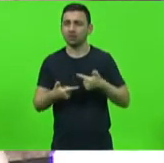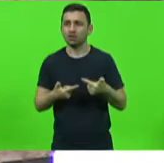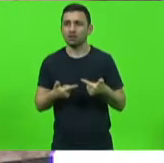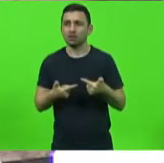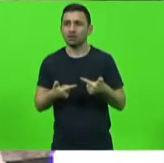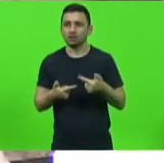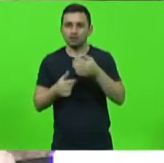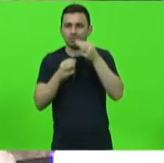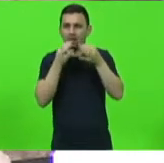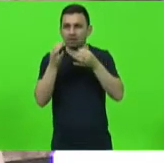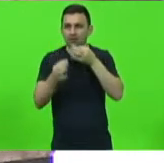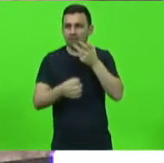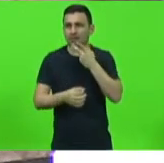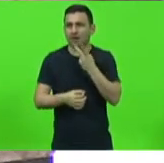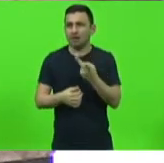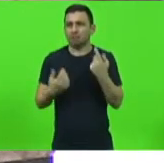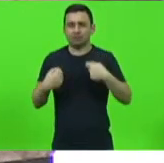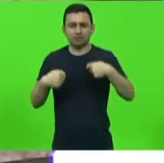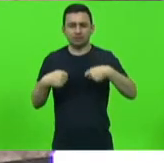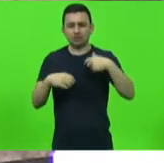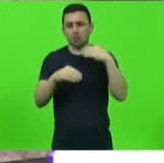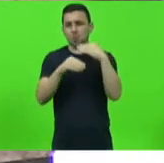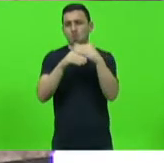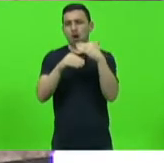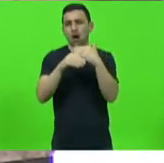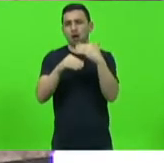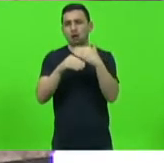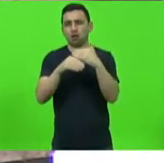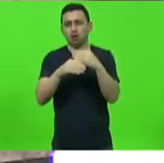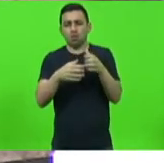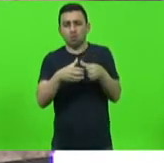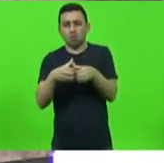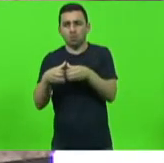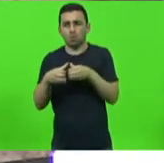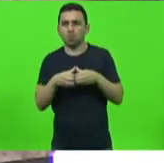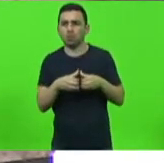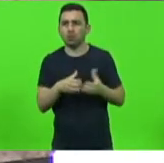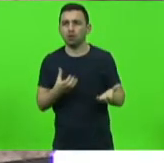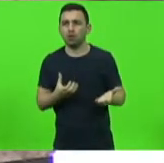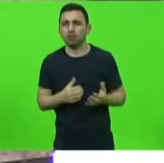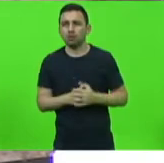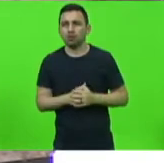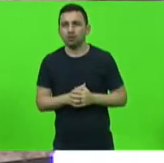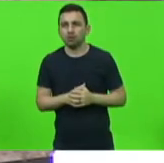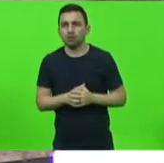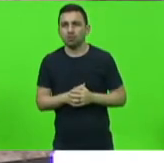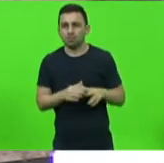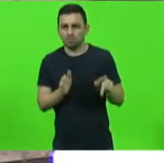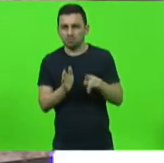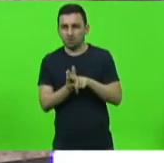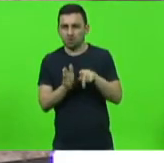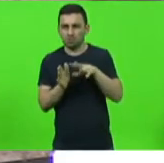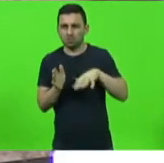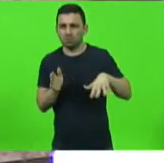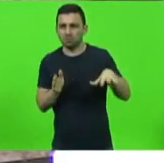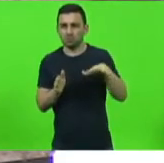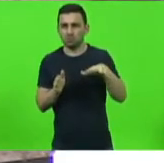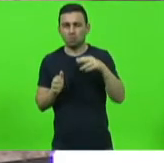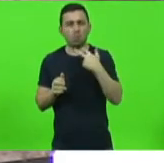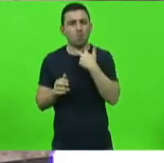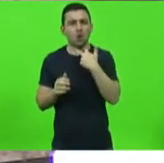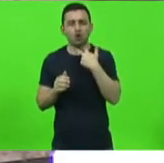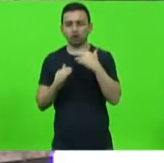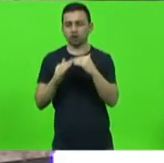eu ouvi de que tem que igualar os cadetes e, o e quem vende dentro da própria corporação não pode ter redução